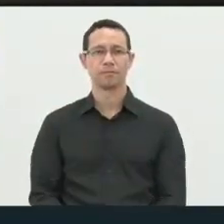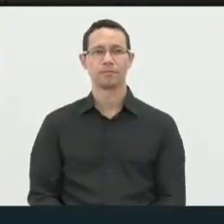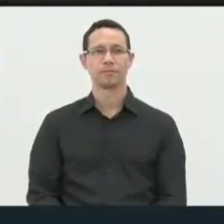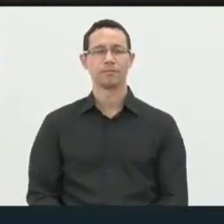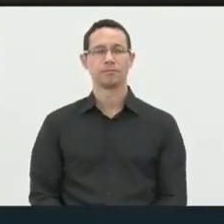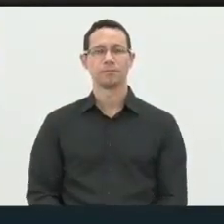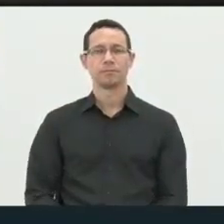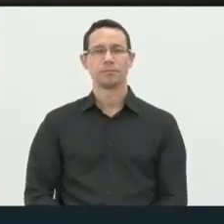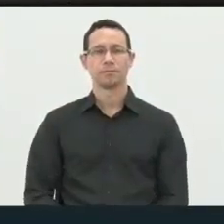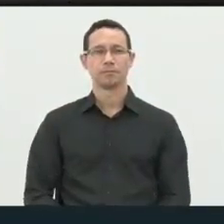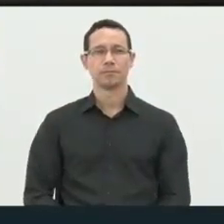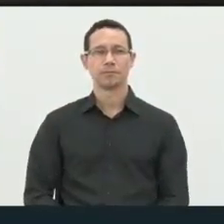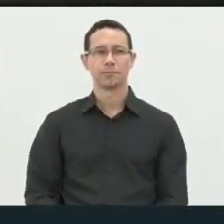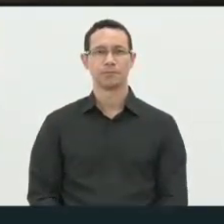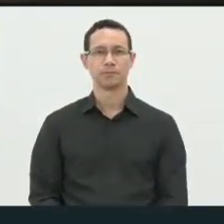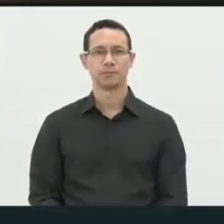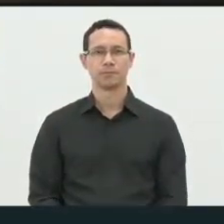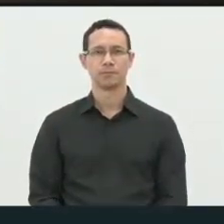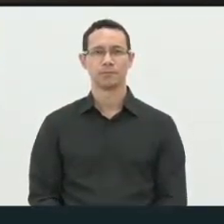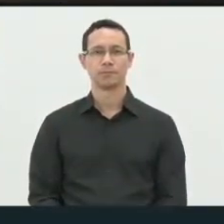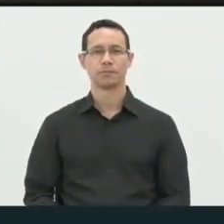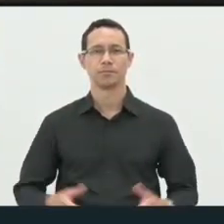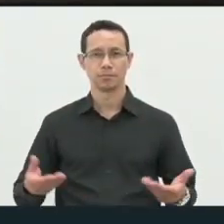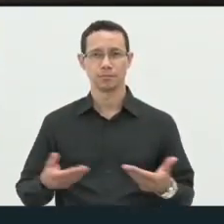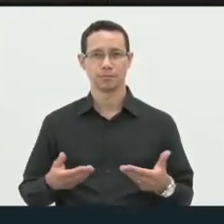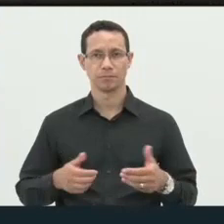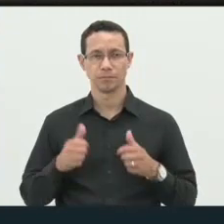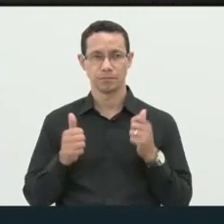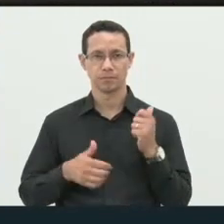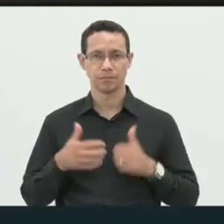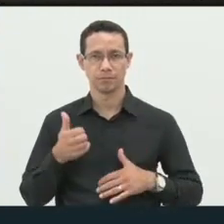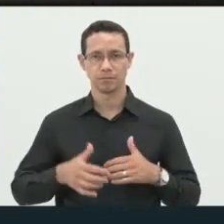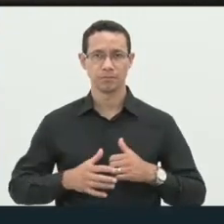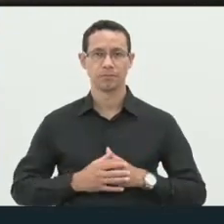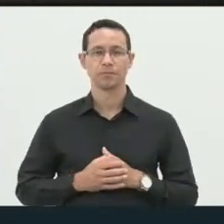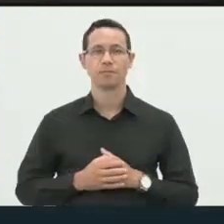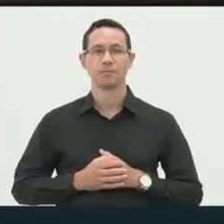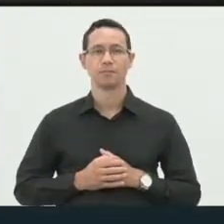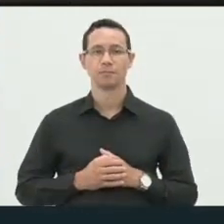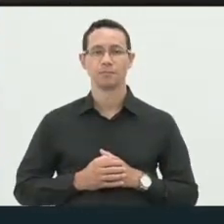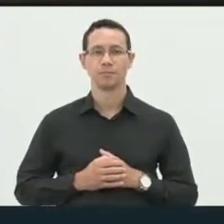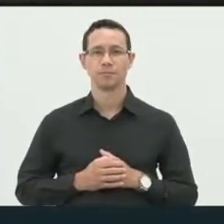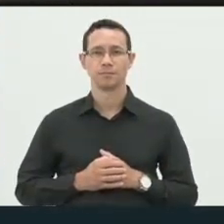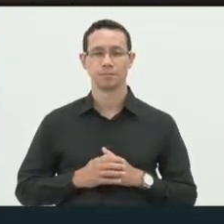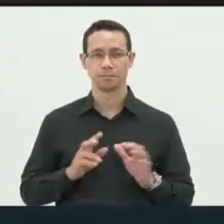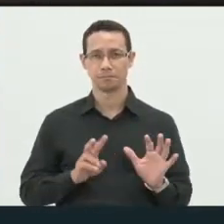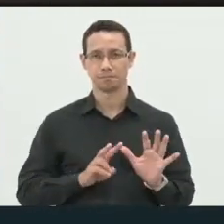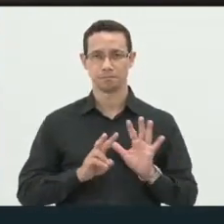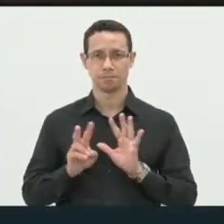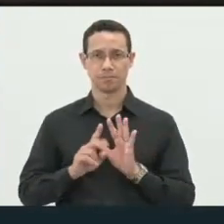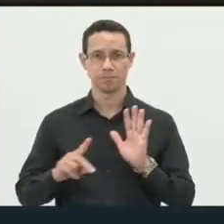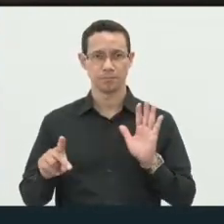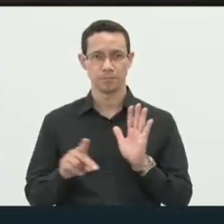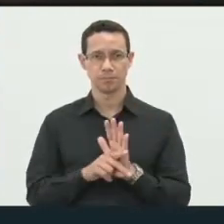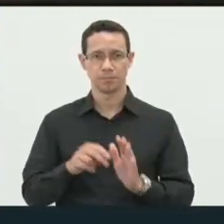agora eu gostaria de falar sobre a semana da mulher e